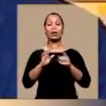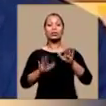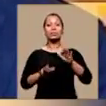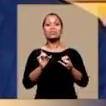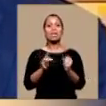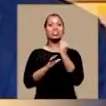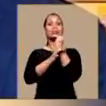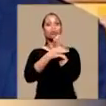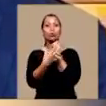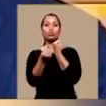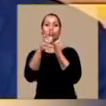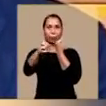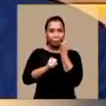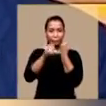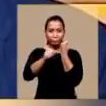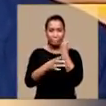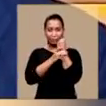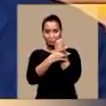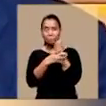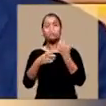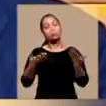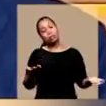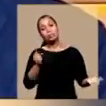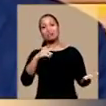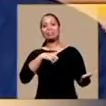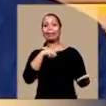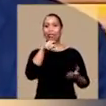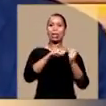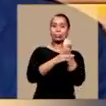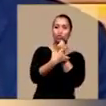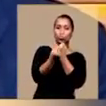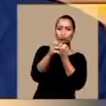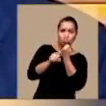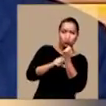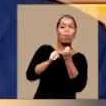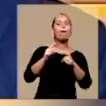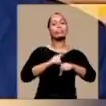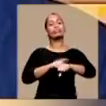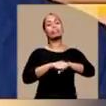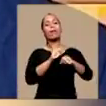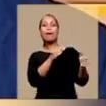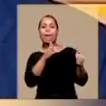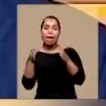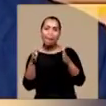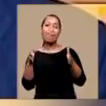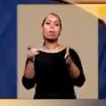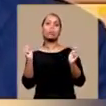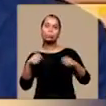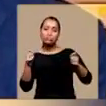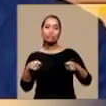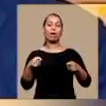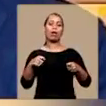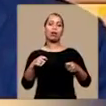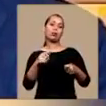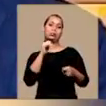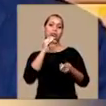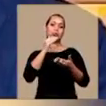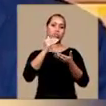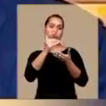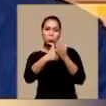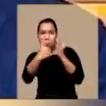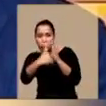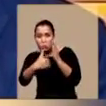o seguro-desemprego para receber. Sim. Se ela se encaixar lá no seguro-desemprego, ela tem um tempinho, aí, um fôlego a mais, sem cortar